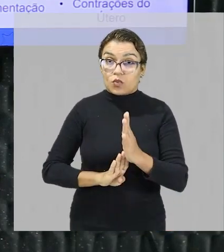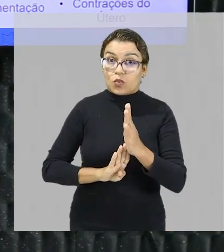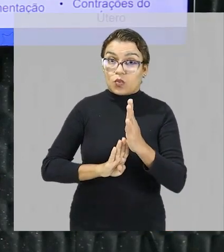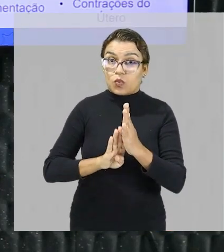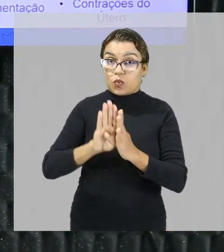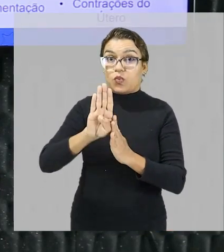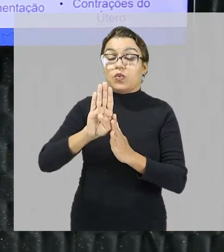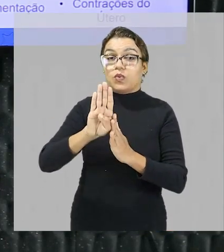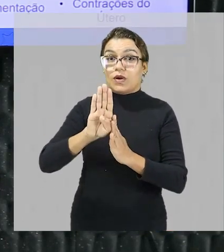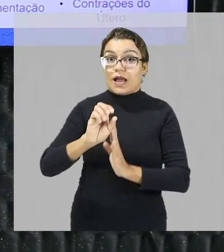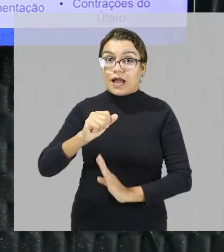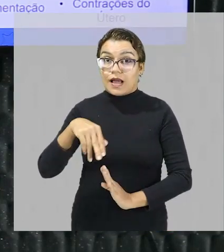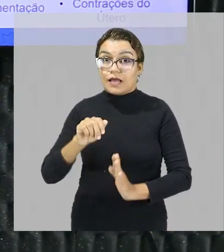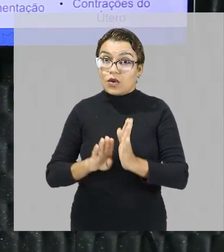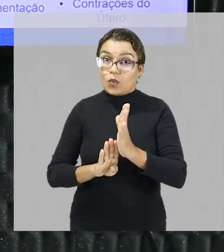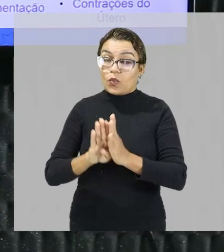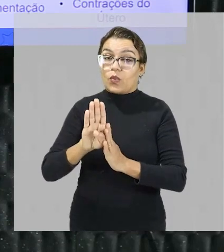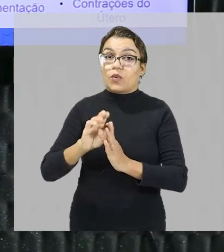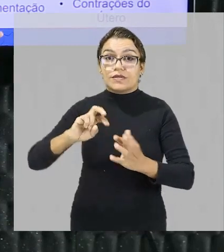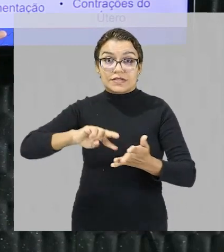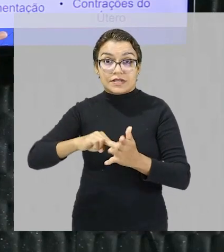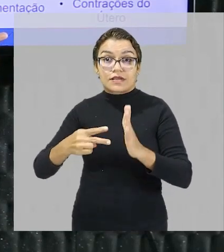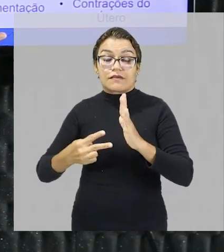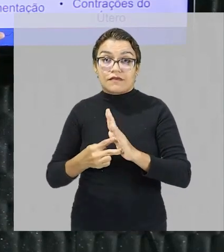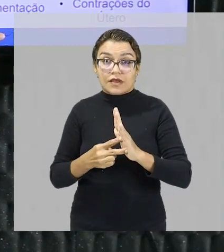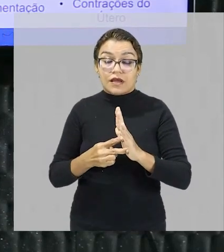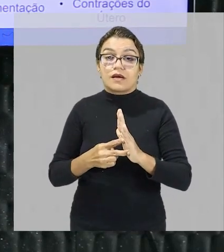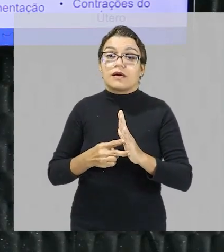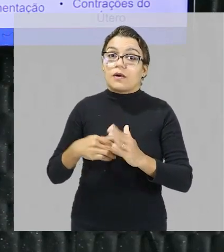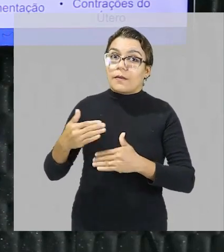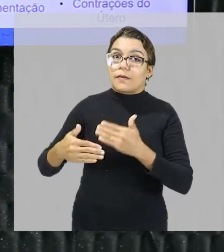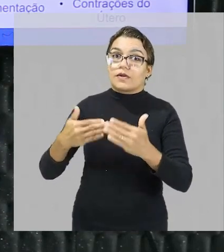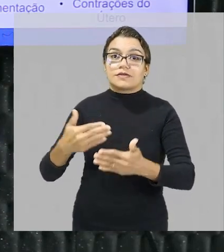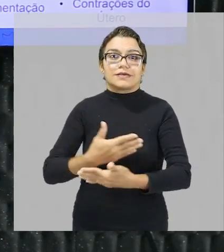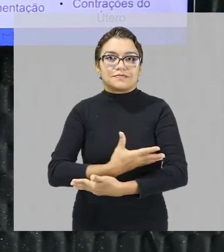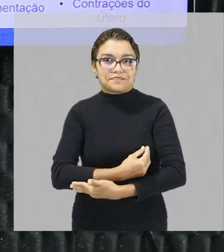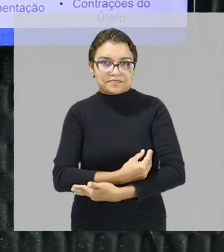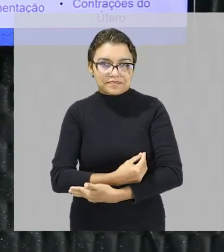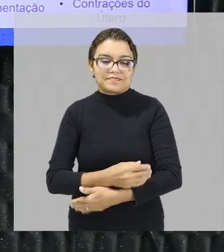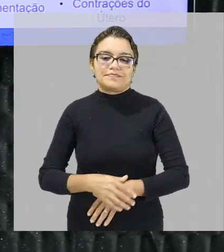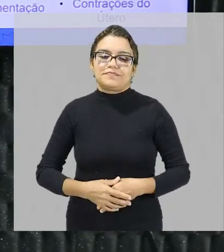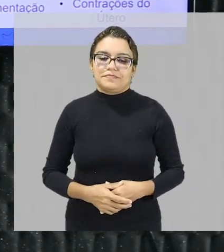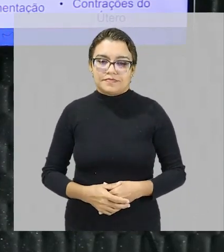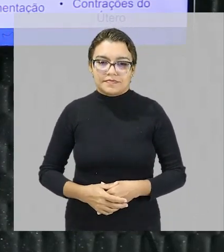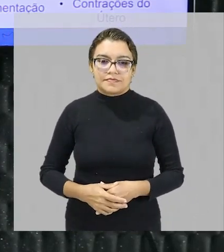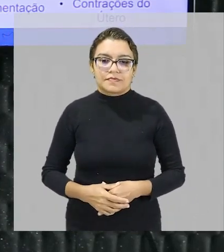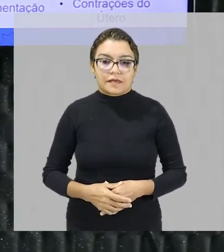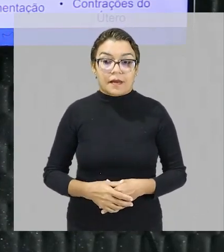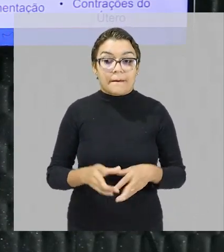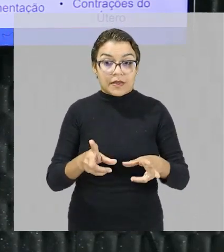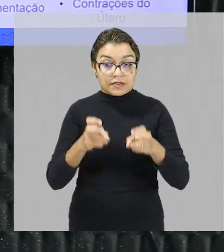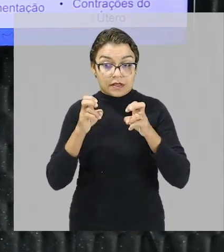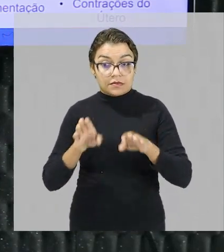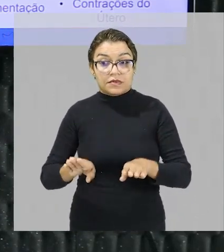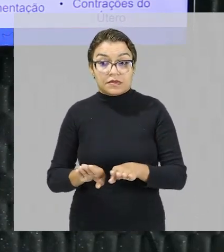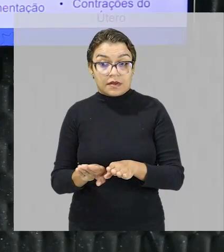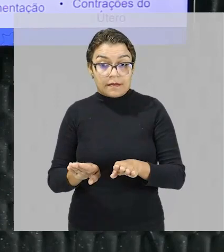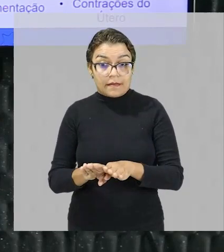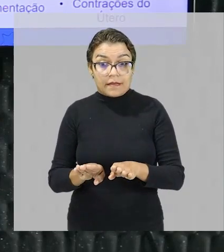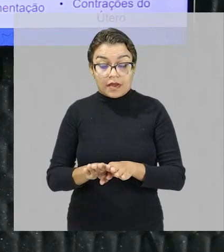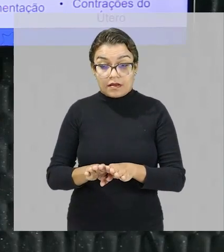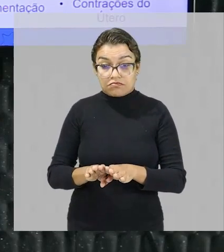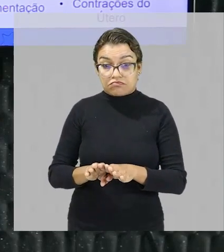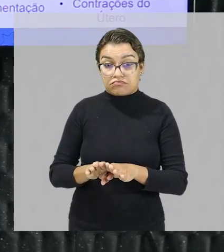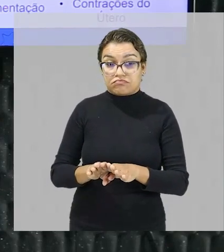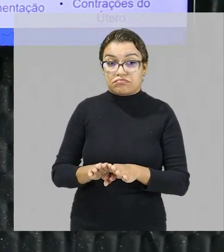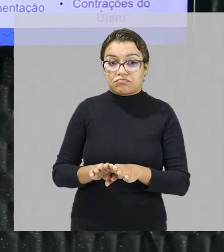ocitocina, significando que ela está em processo de amamentação, tá certo? E aí a gente percebe também que com relação à